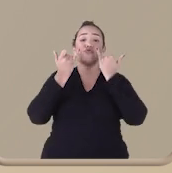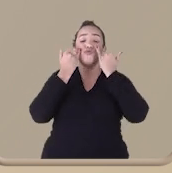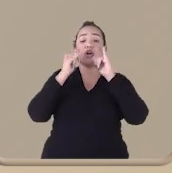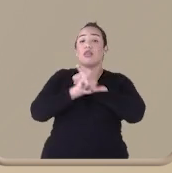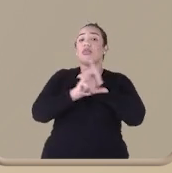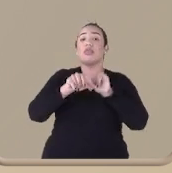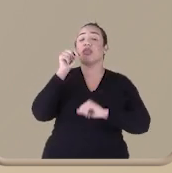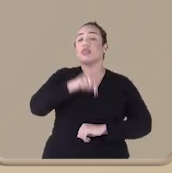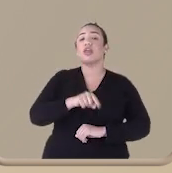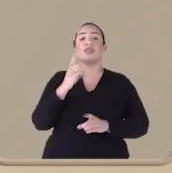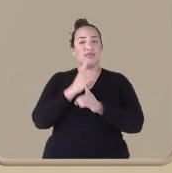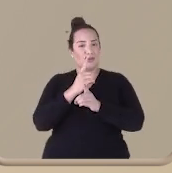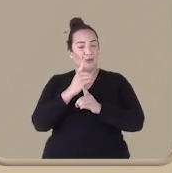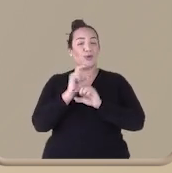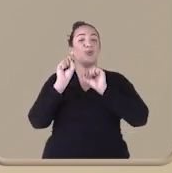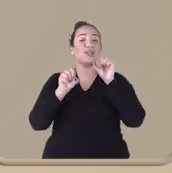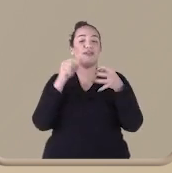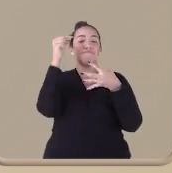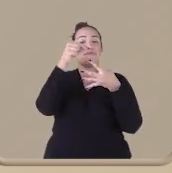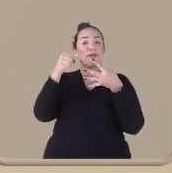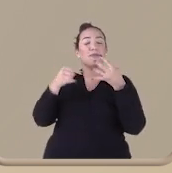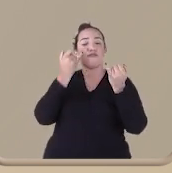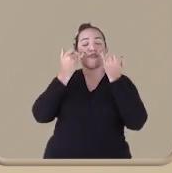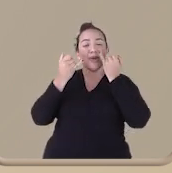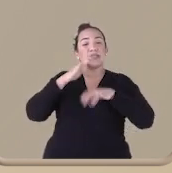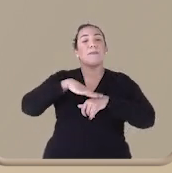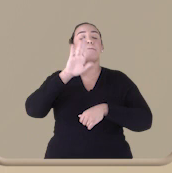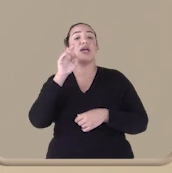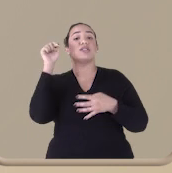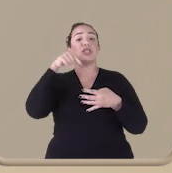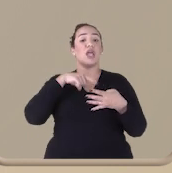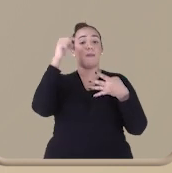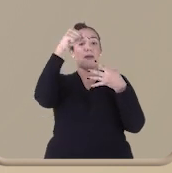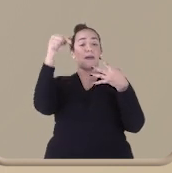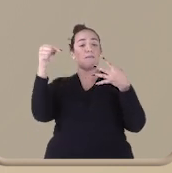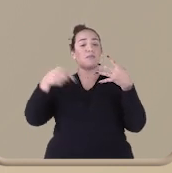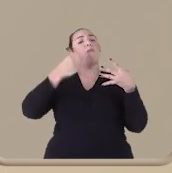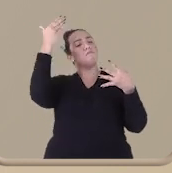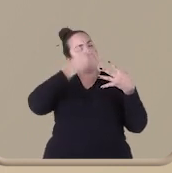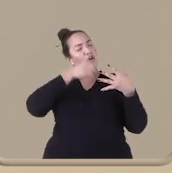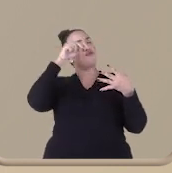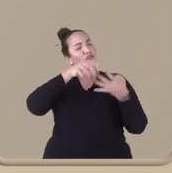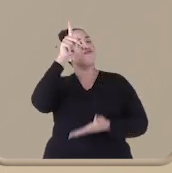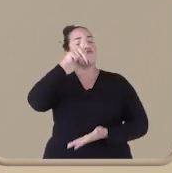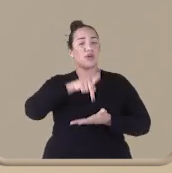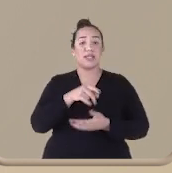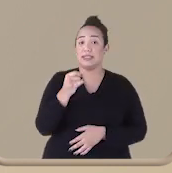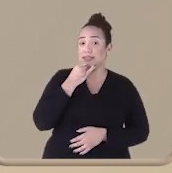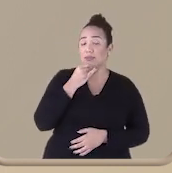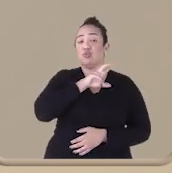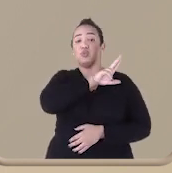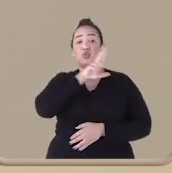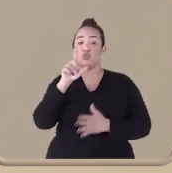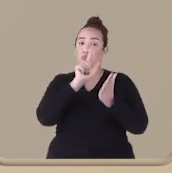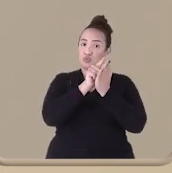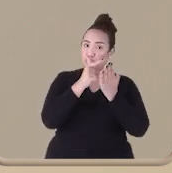Achou? Nessa notícia, conseguimos encontrar mais informações do que na anterior. Ela contém elementos que provam sua